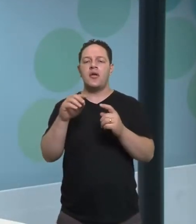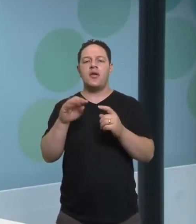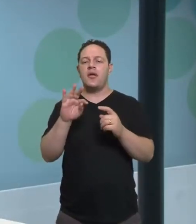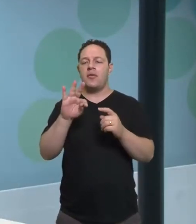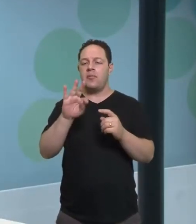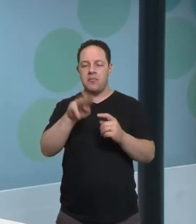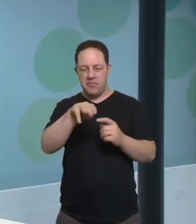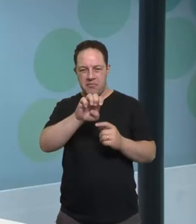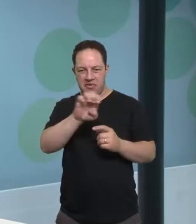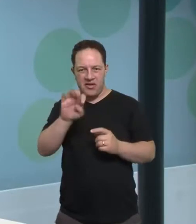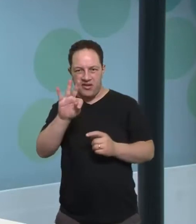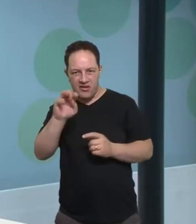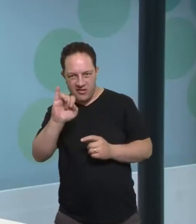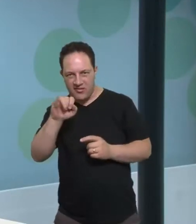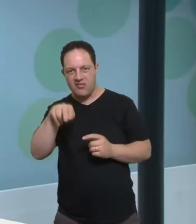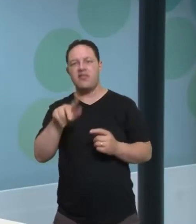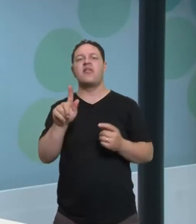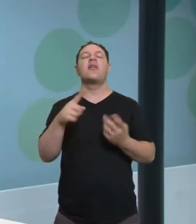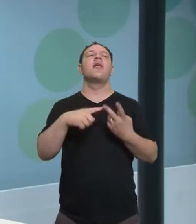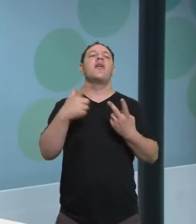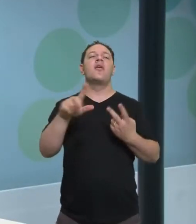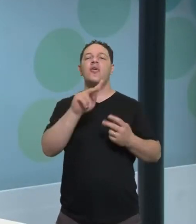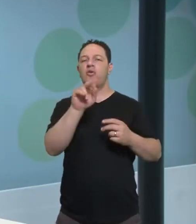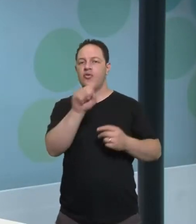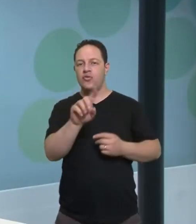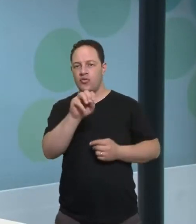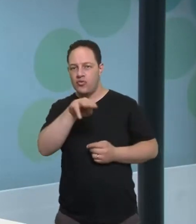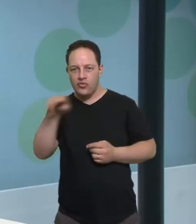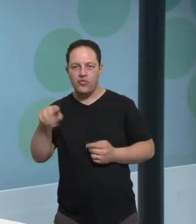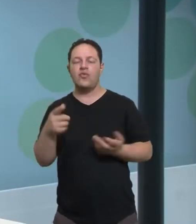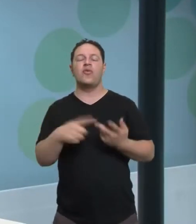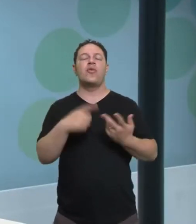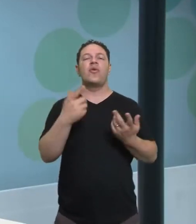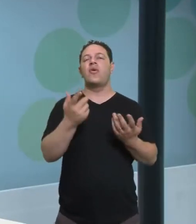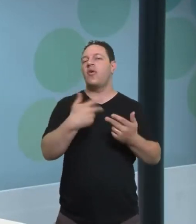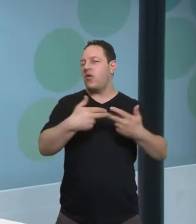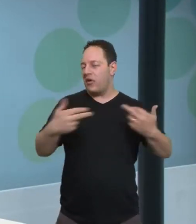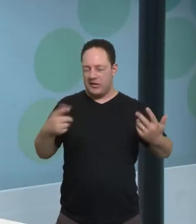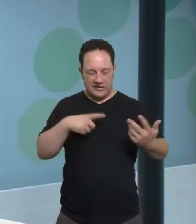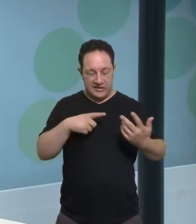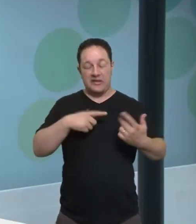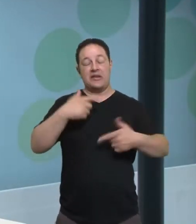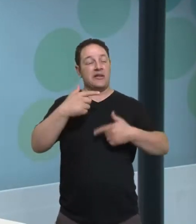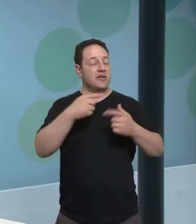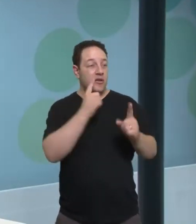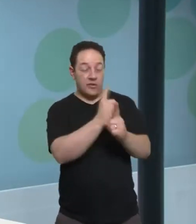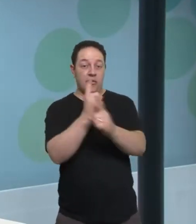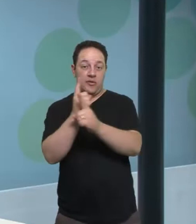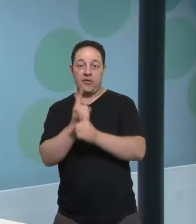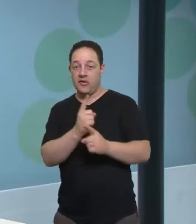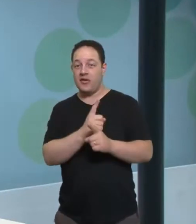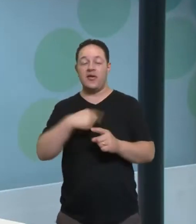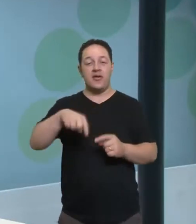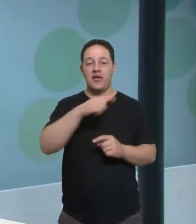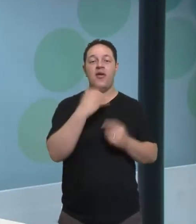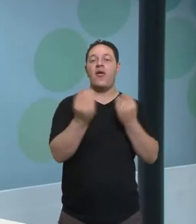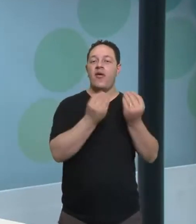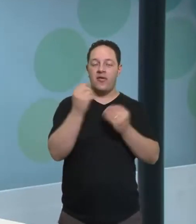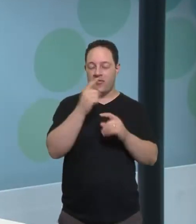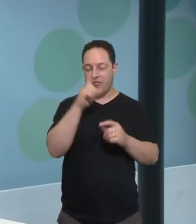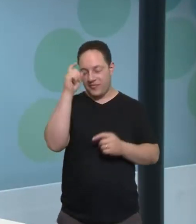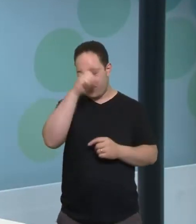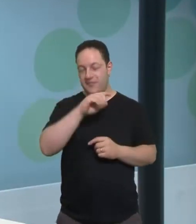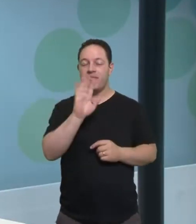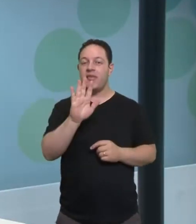paga at e em tantas outras coisas então nós tivemos esse processo esse processo não foi fácil para nós docentes mas